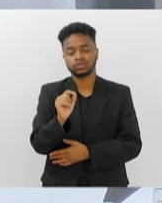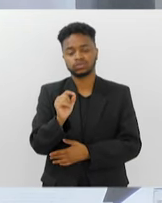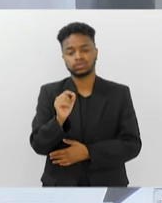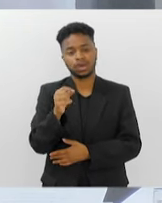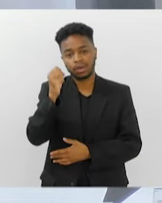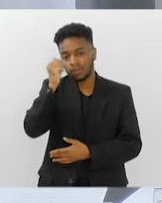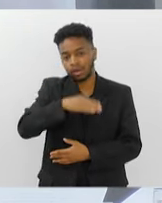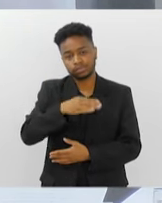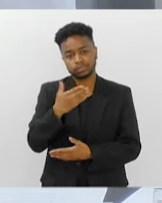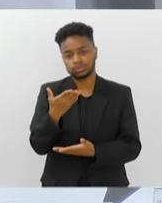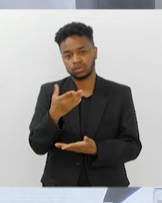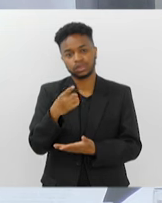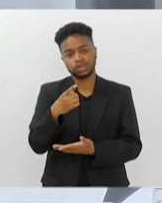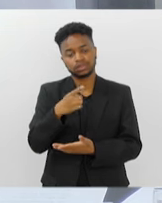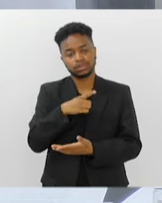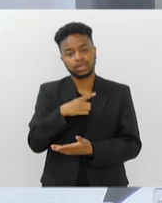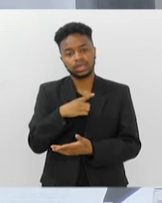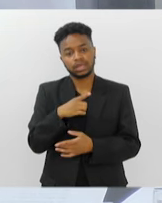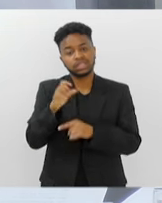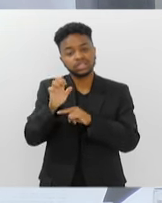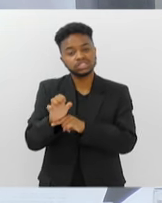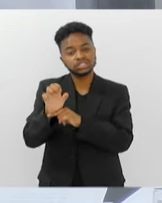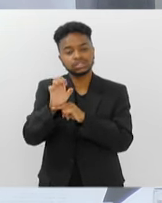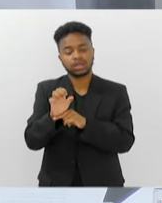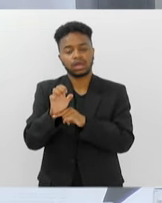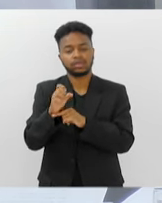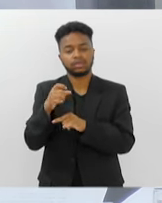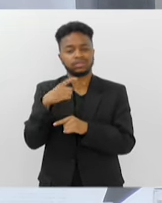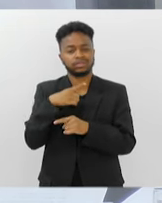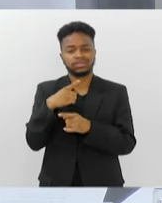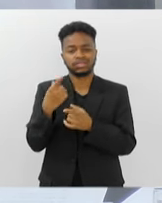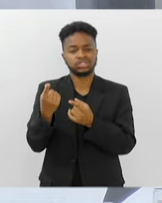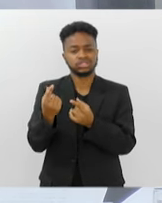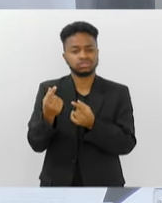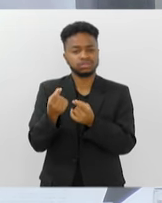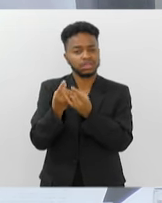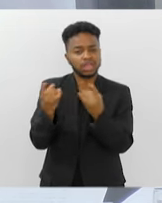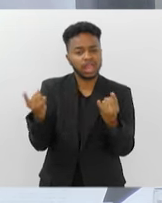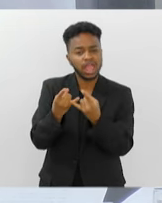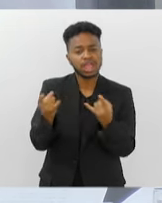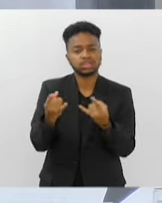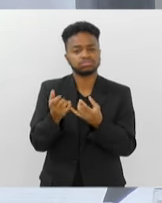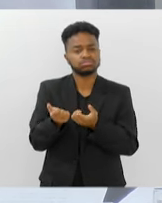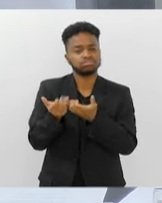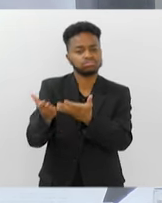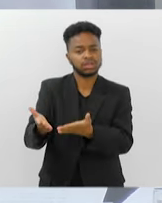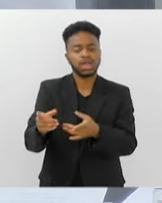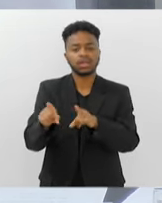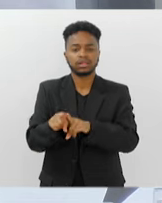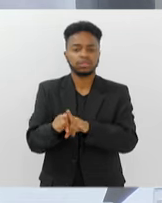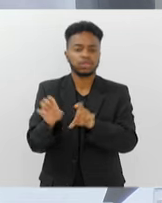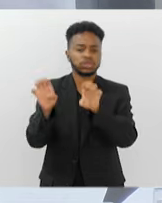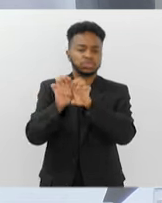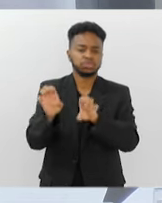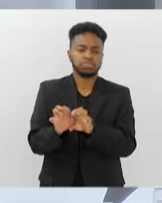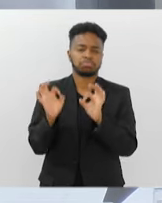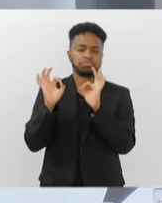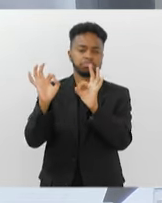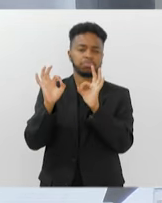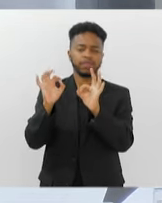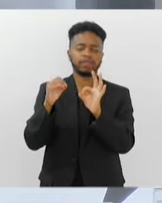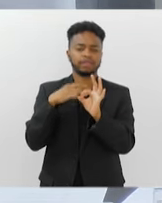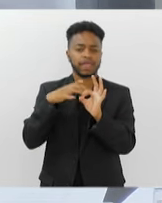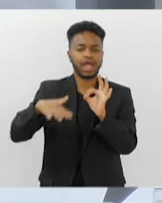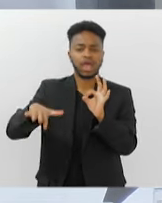absurdo a estrutura do estado ter essa enxurrada de ingressos uma estrutura luxuosa um Espaço VIP comida